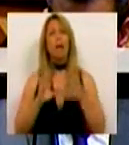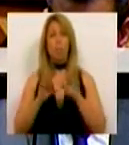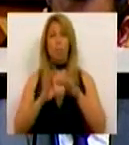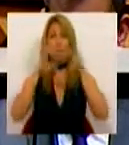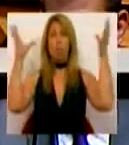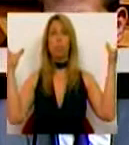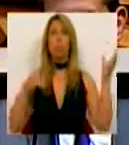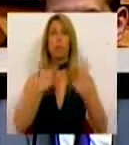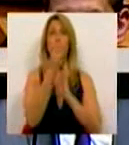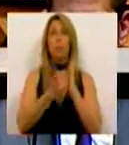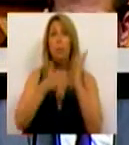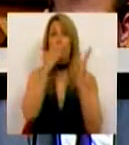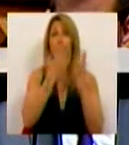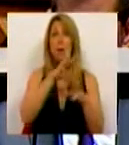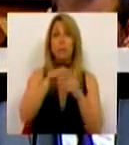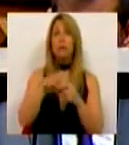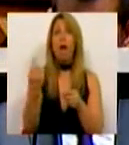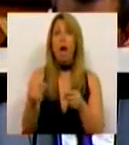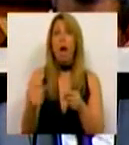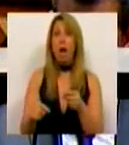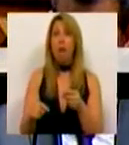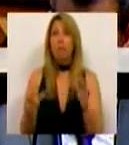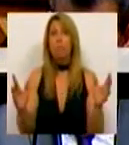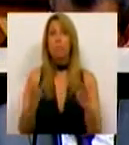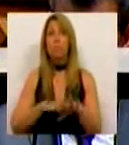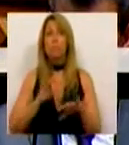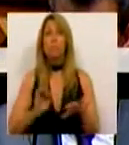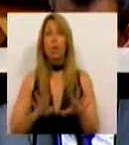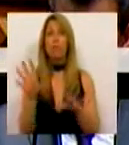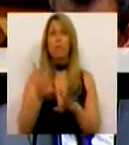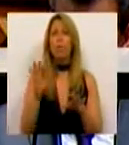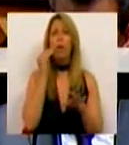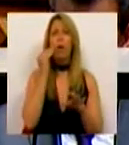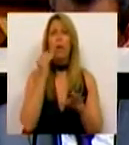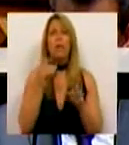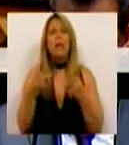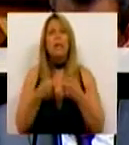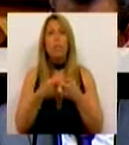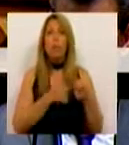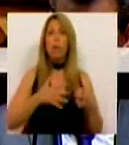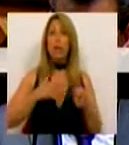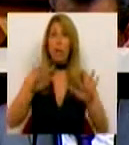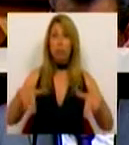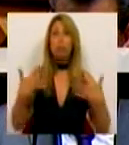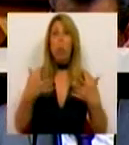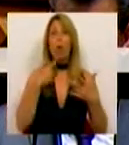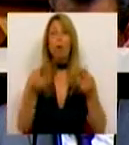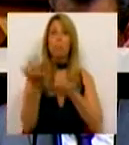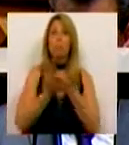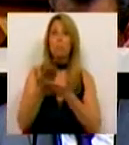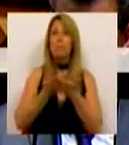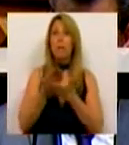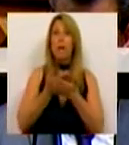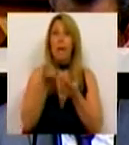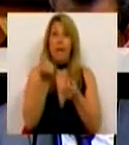que este diploma parece conter, particularmente no que se refere ao tipo de entidades que podem desenvolver atividade económica e os